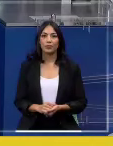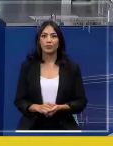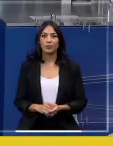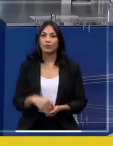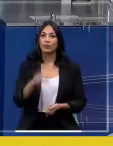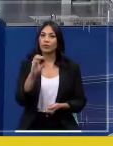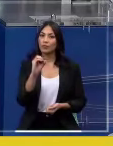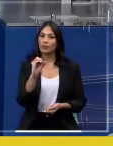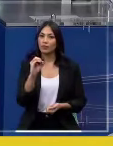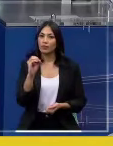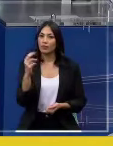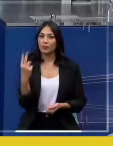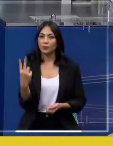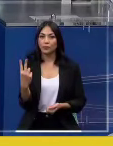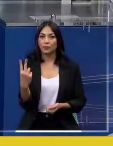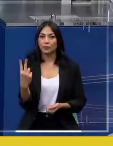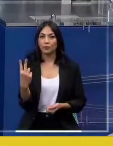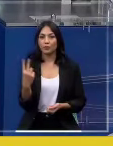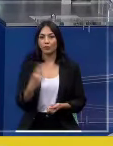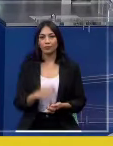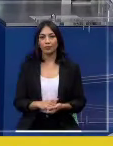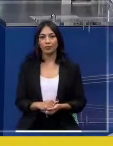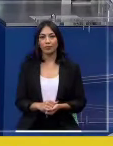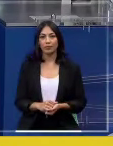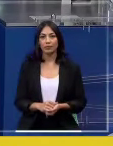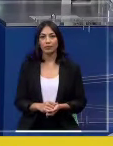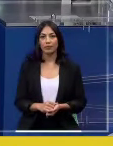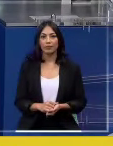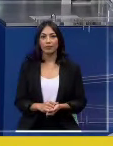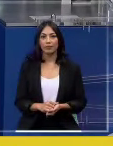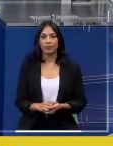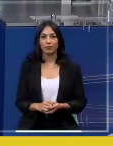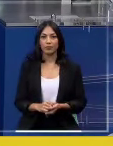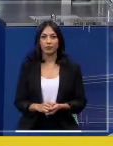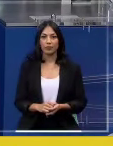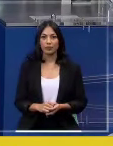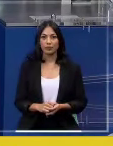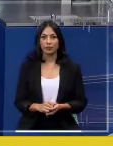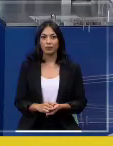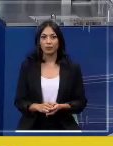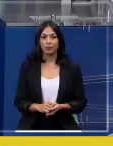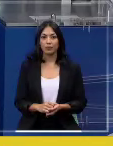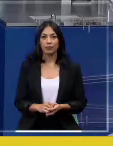número 02 o